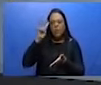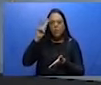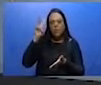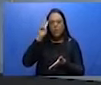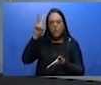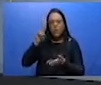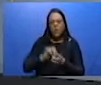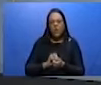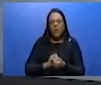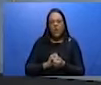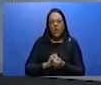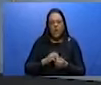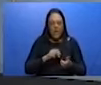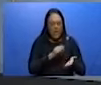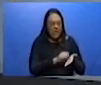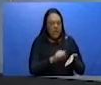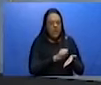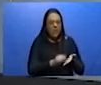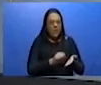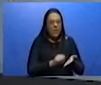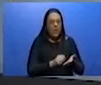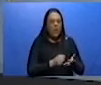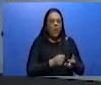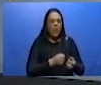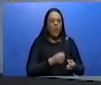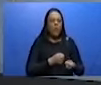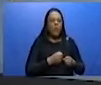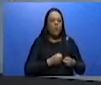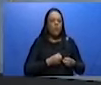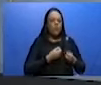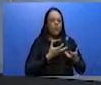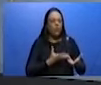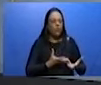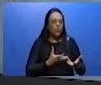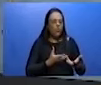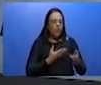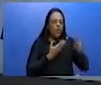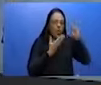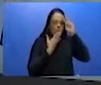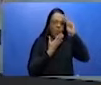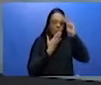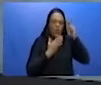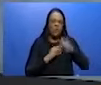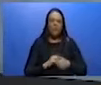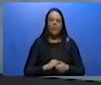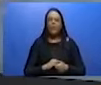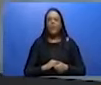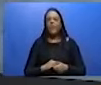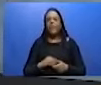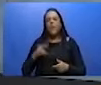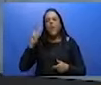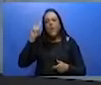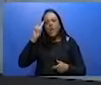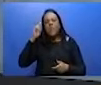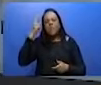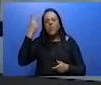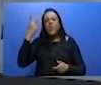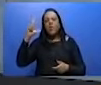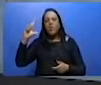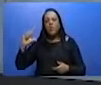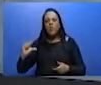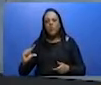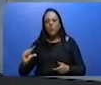eram as atitudes dos índios. Então tem isso documentado, tá? Então essa foi só uma breve história de uma das